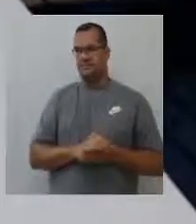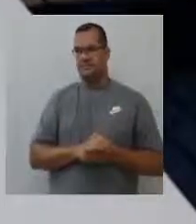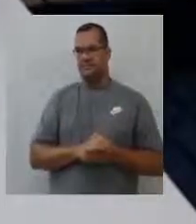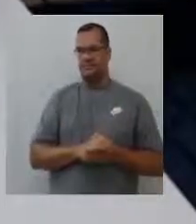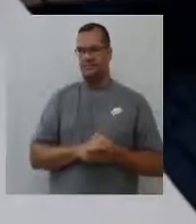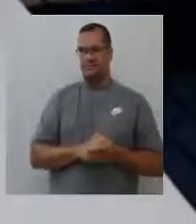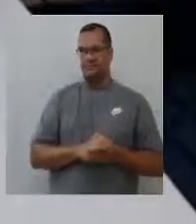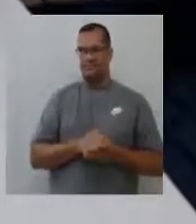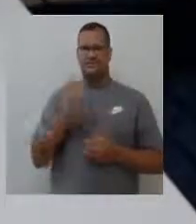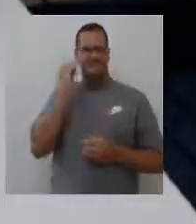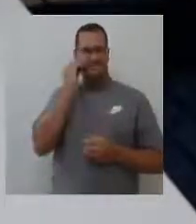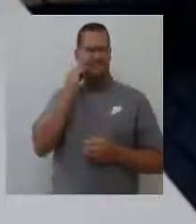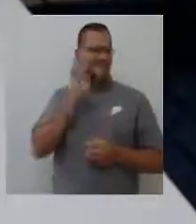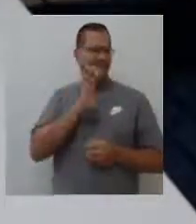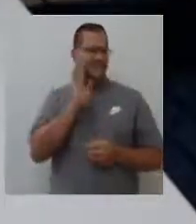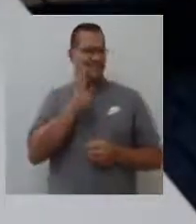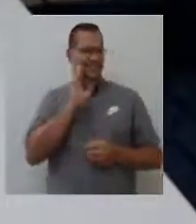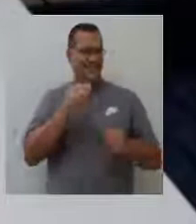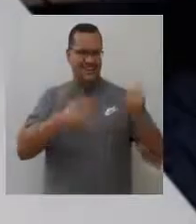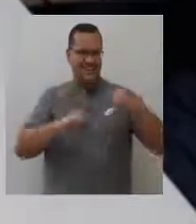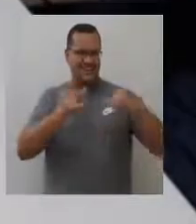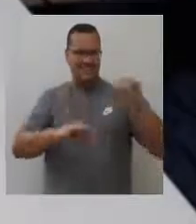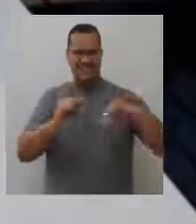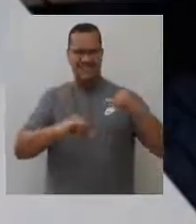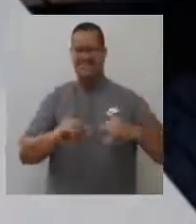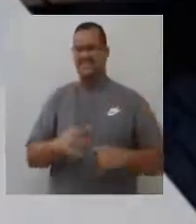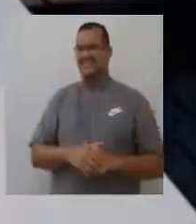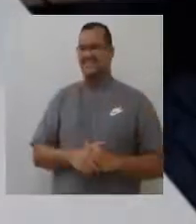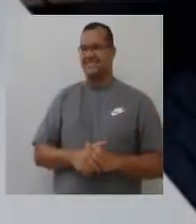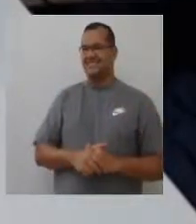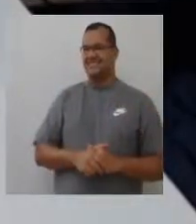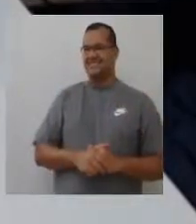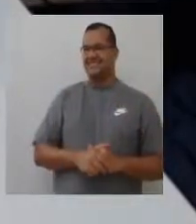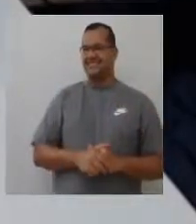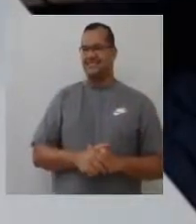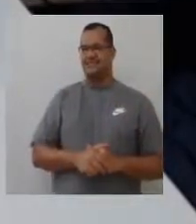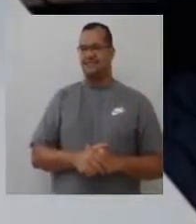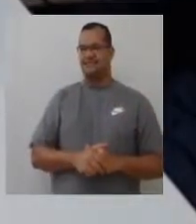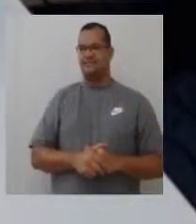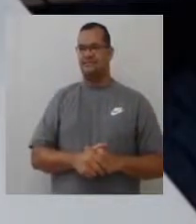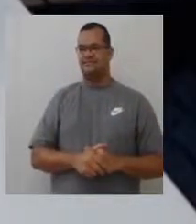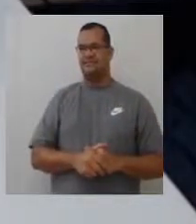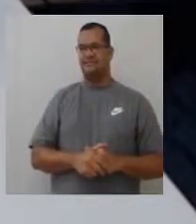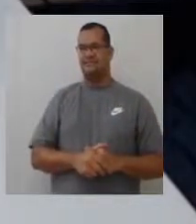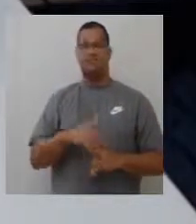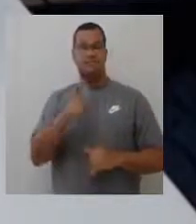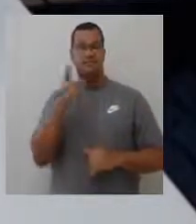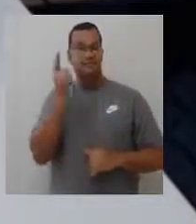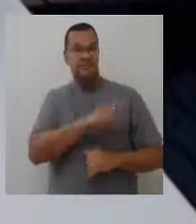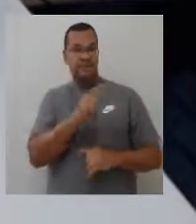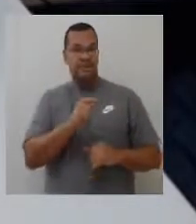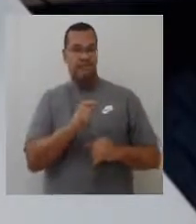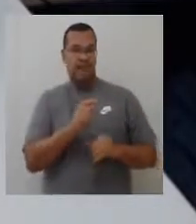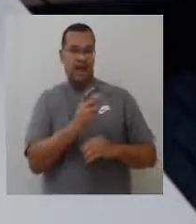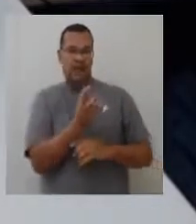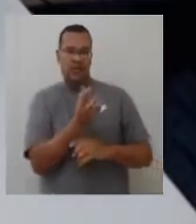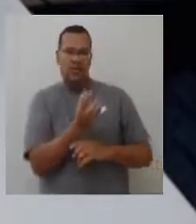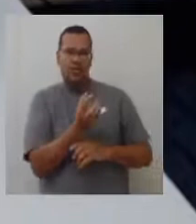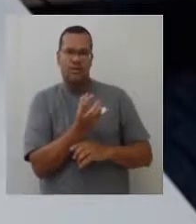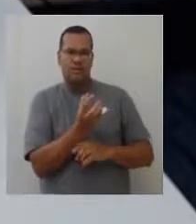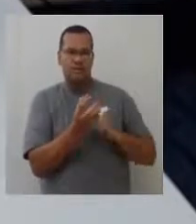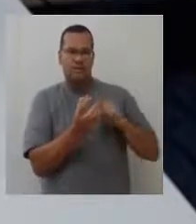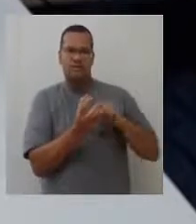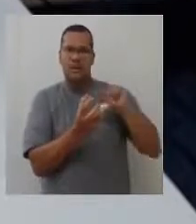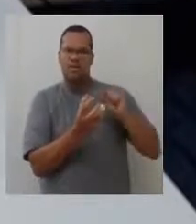Cara, é muito massa a química, cara. Olha, veja que ocorreu uma diminuição. Pouca,